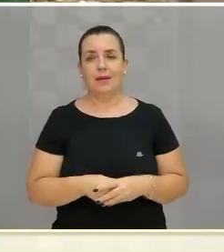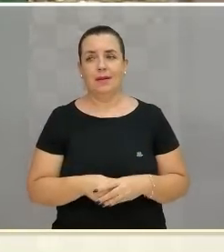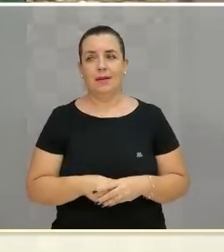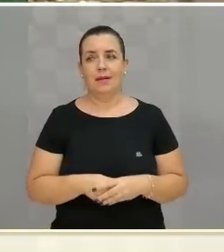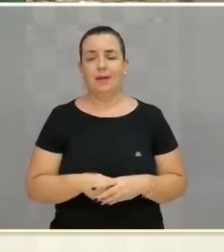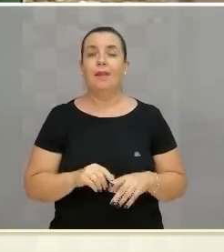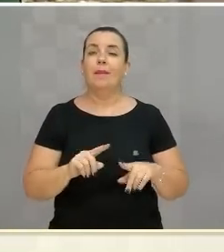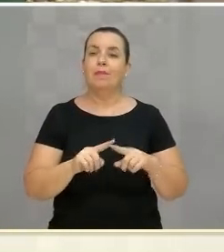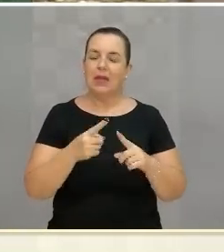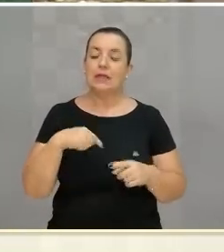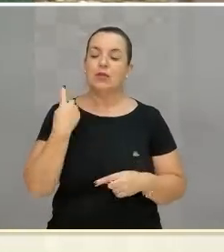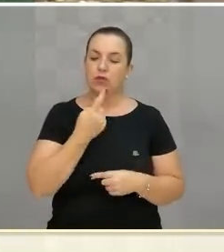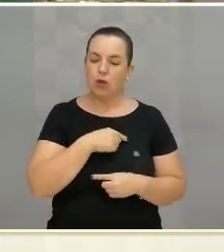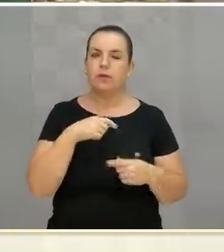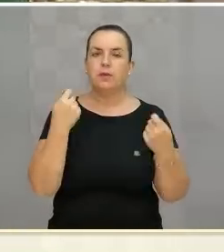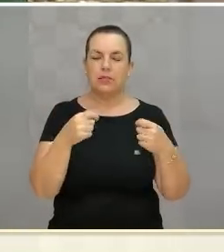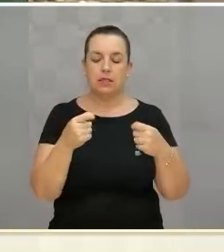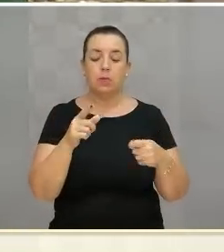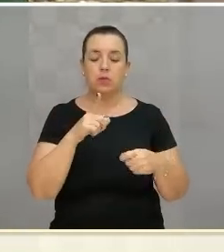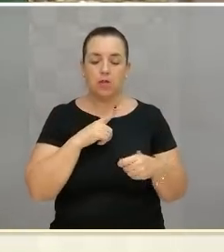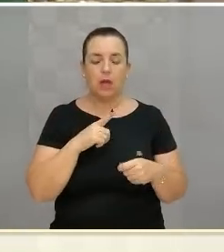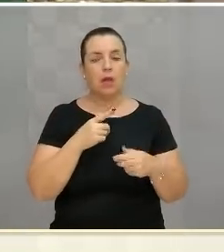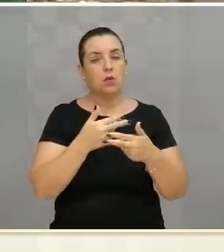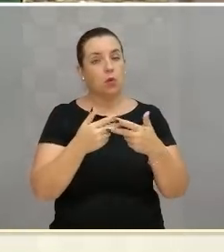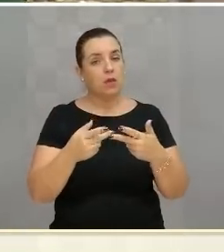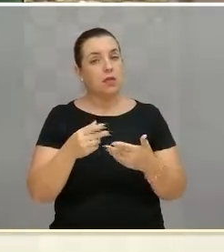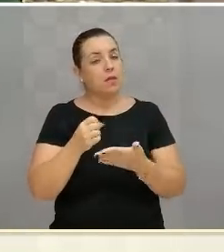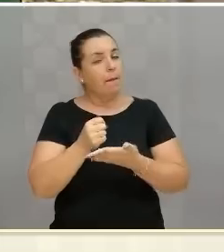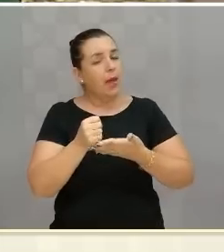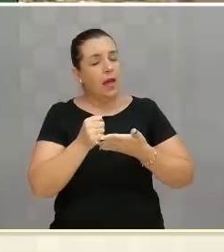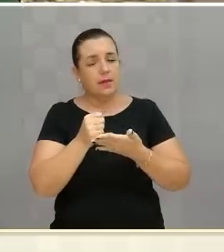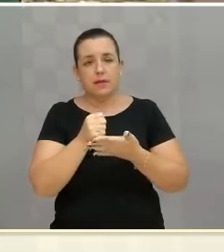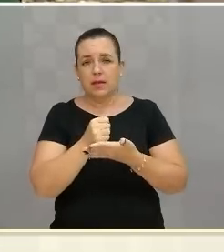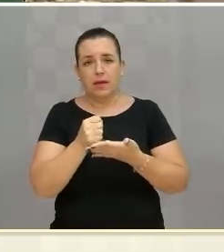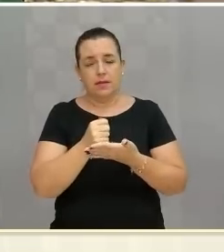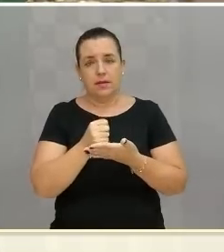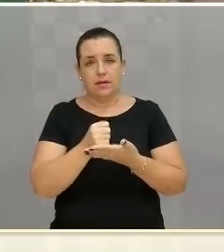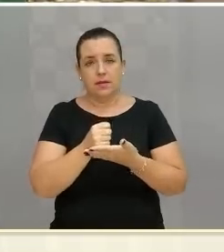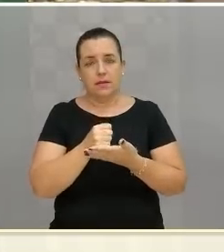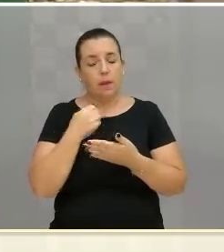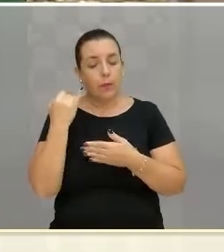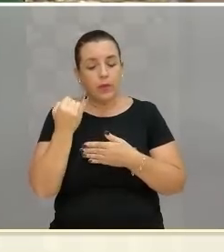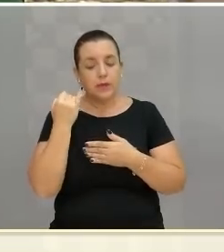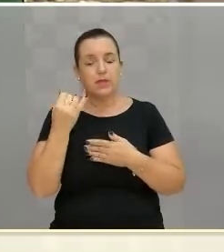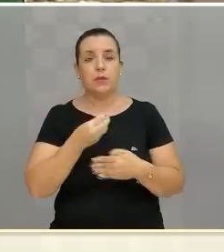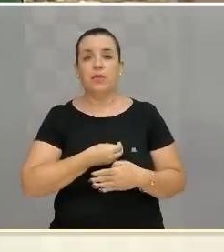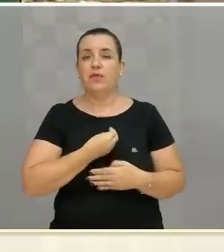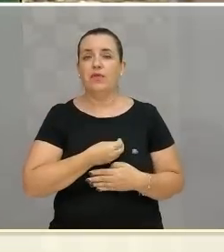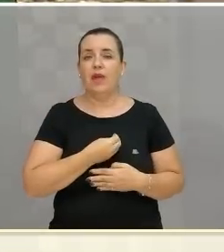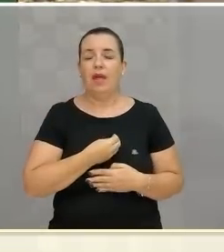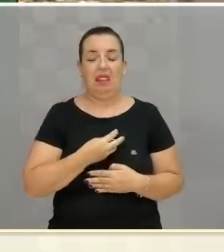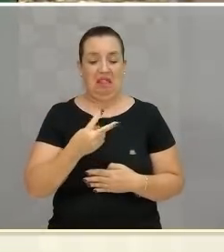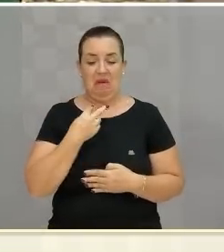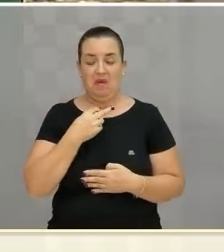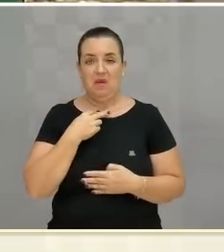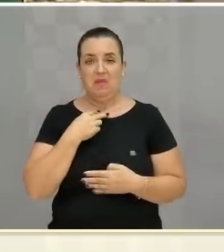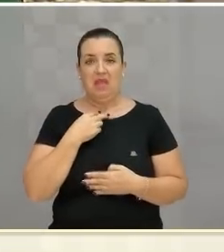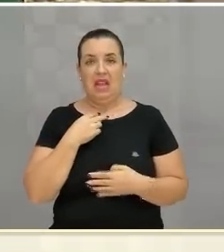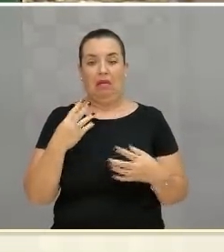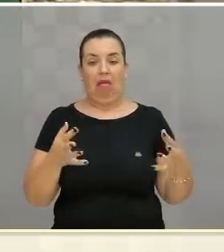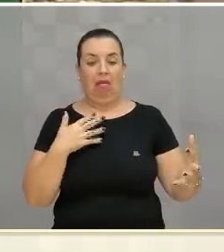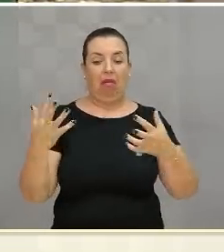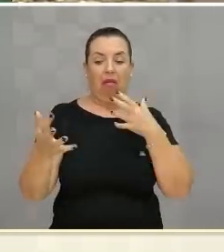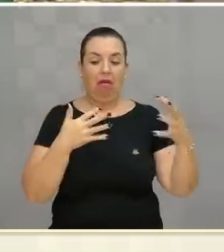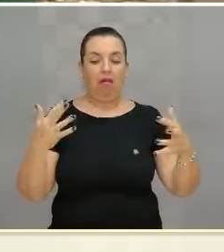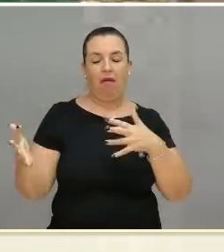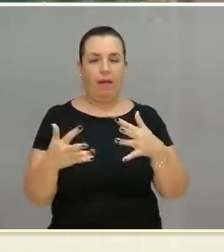Aí a gente vai no essencial da vida. Queria que cada um, do seu jeito, na graça de Deus,